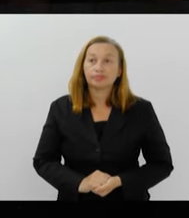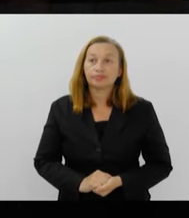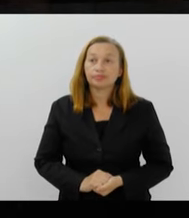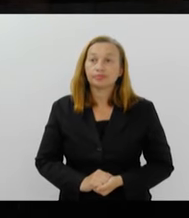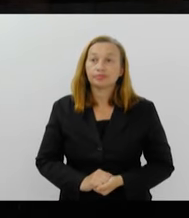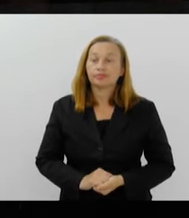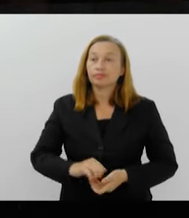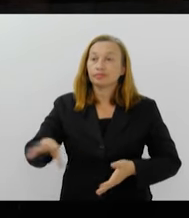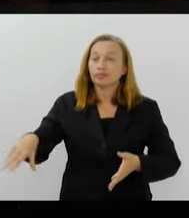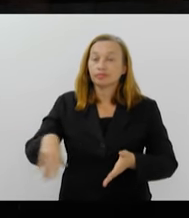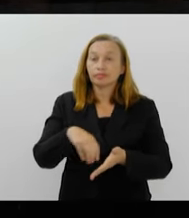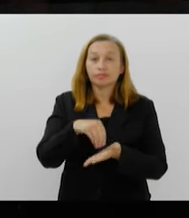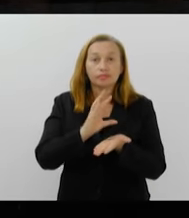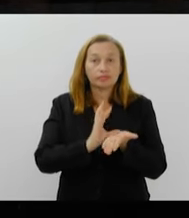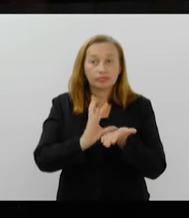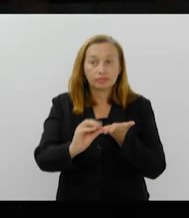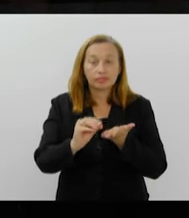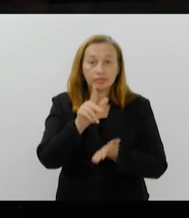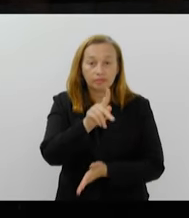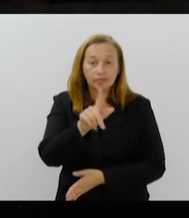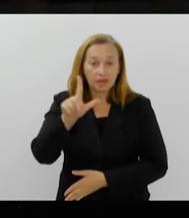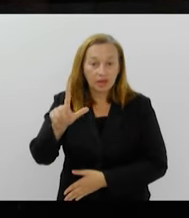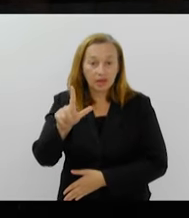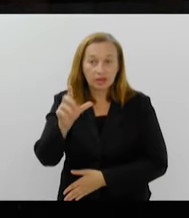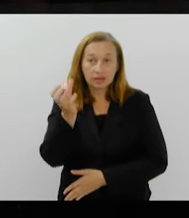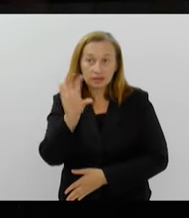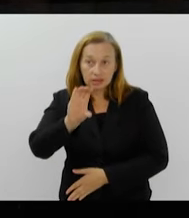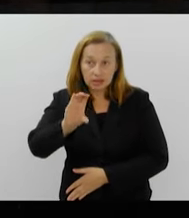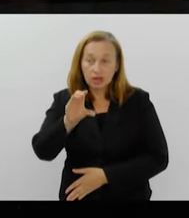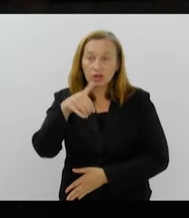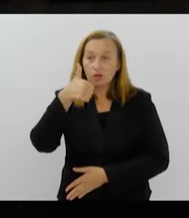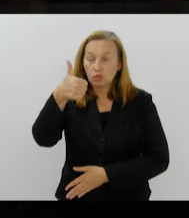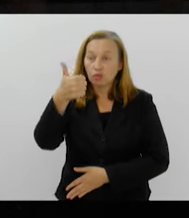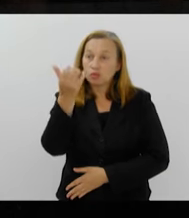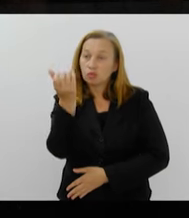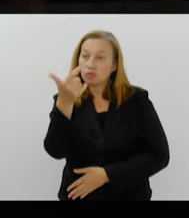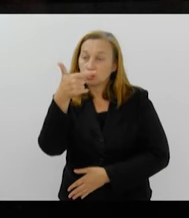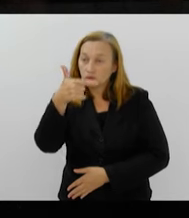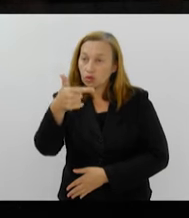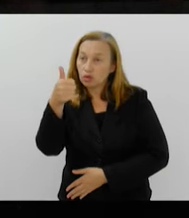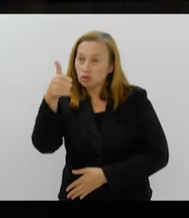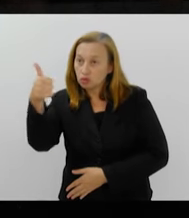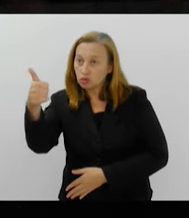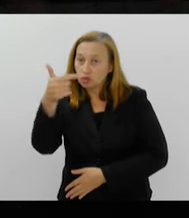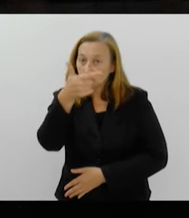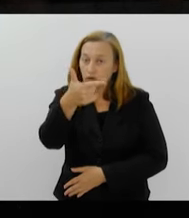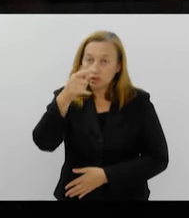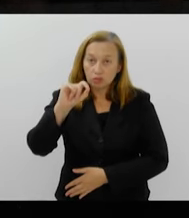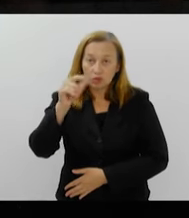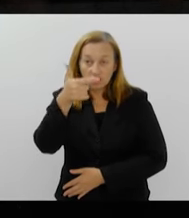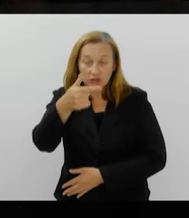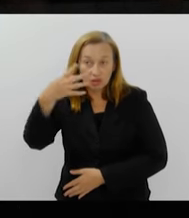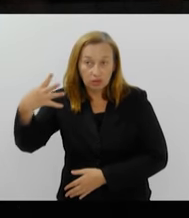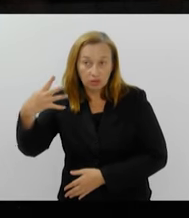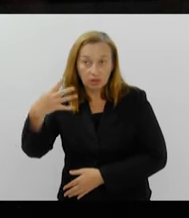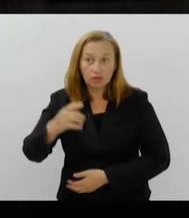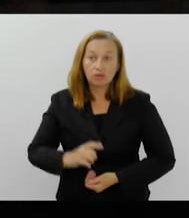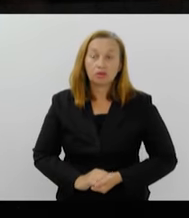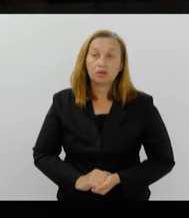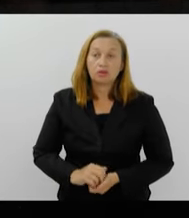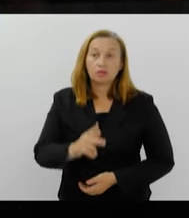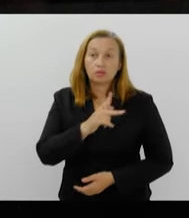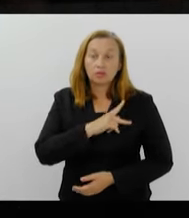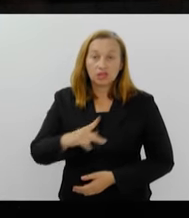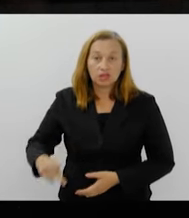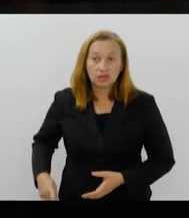colocar em pauta o PLC 121 de 2024, de autoria do presidente do